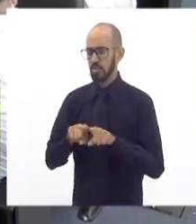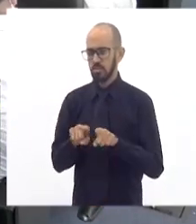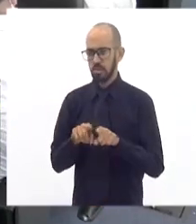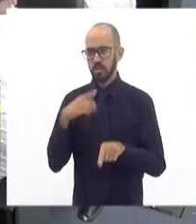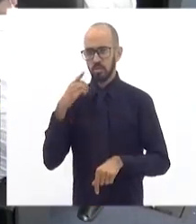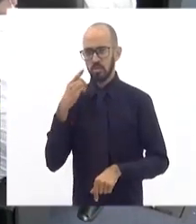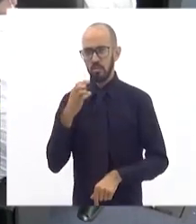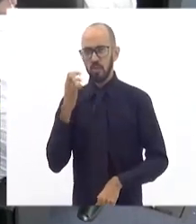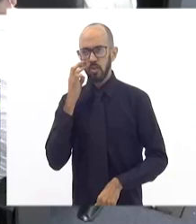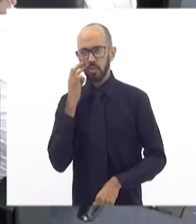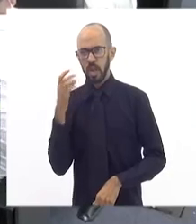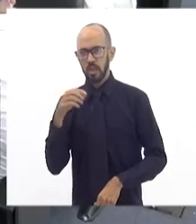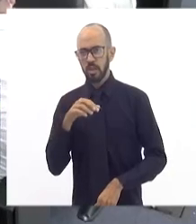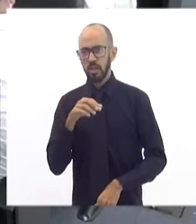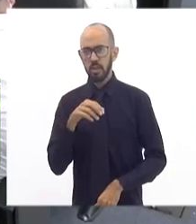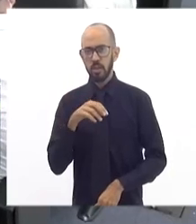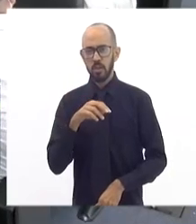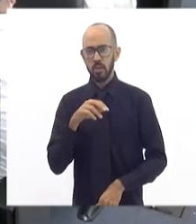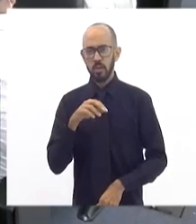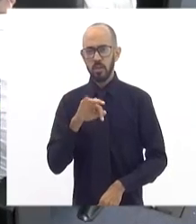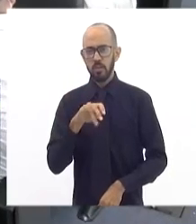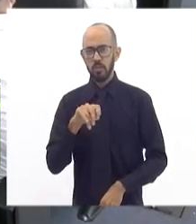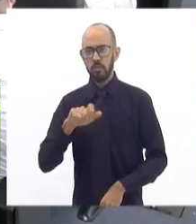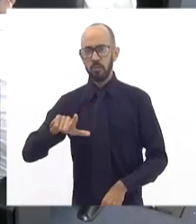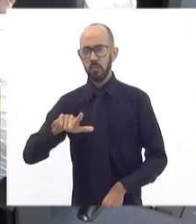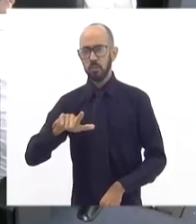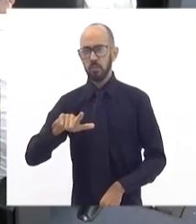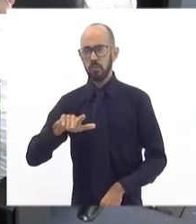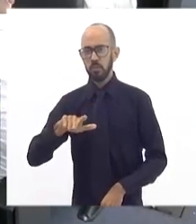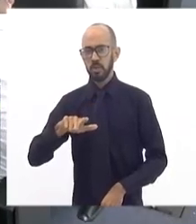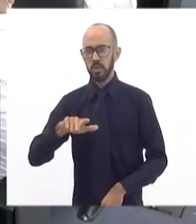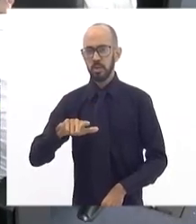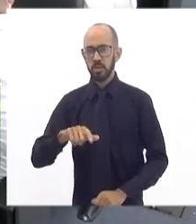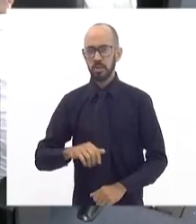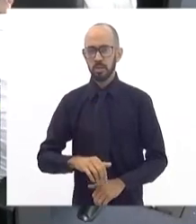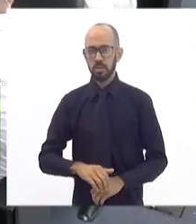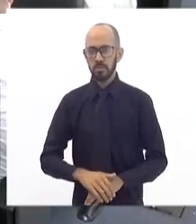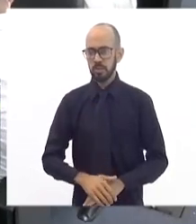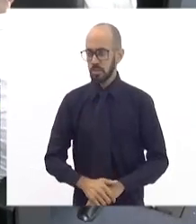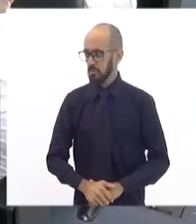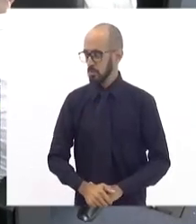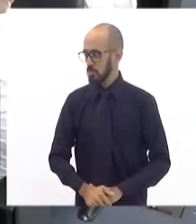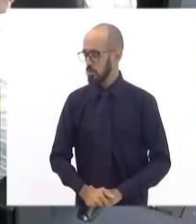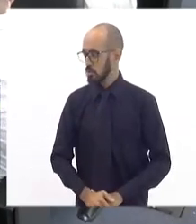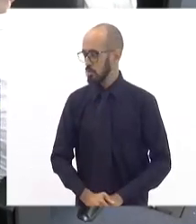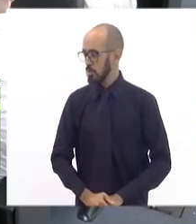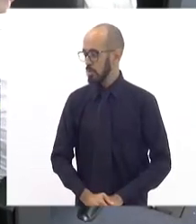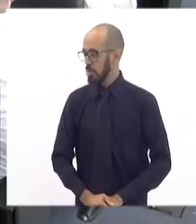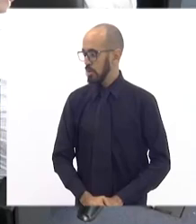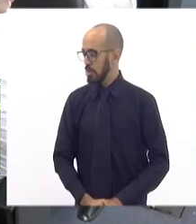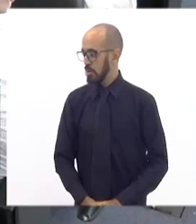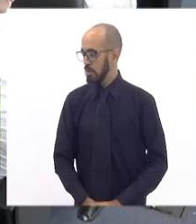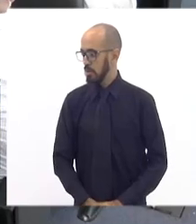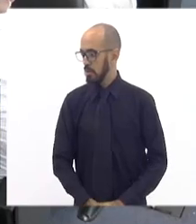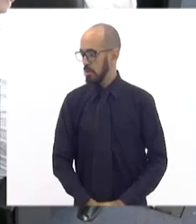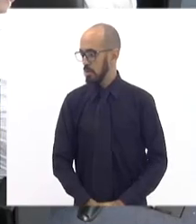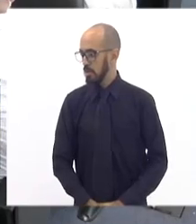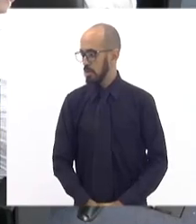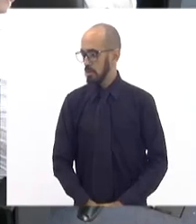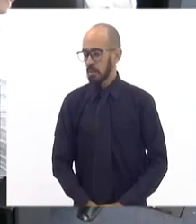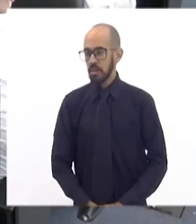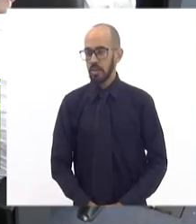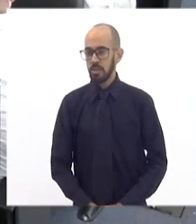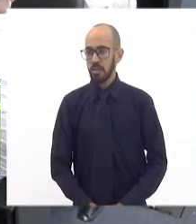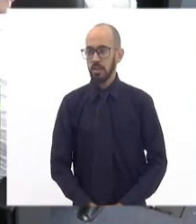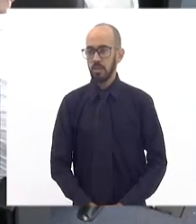fio presidente do ideia na sua procurador Jaime eu Presidente queria